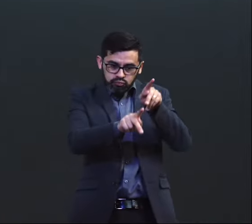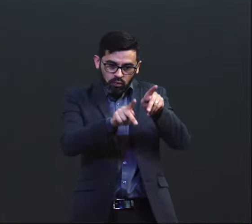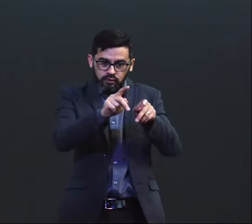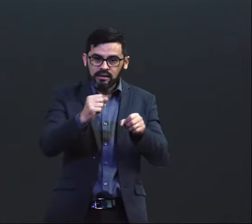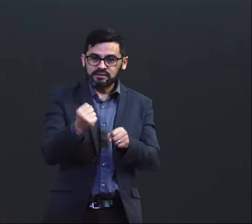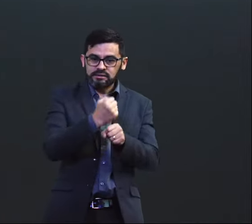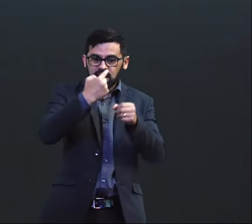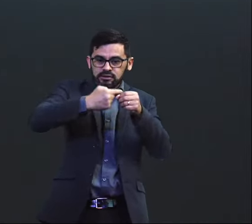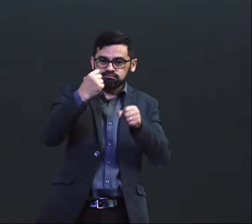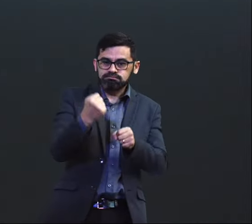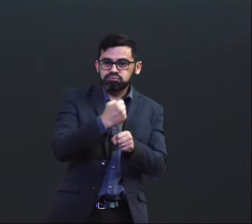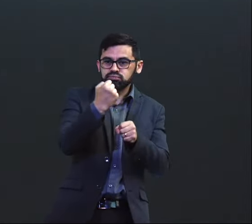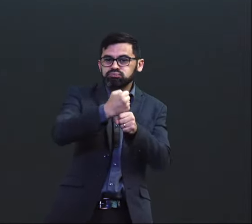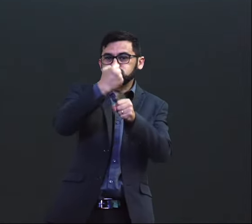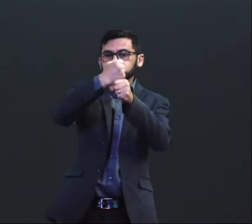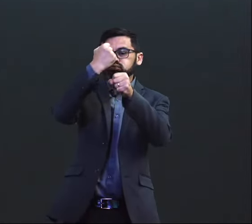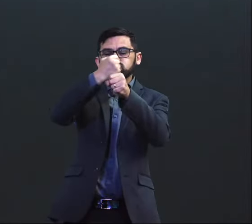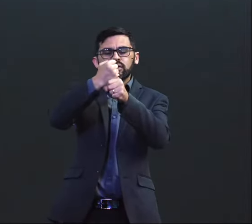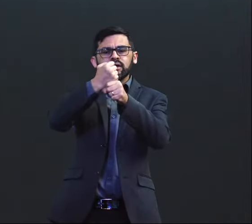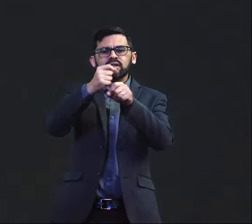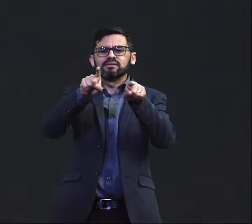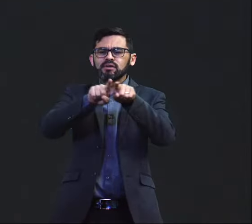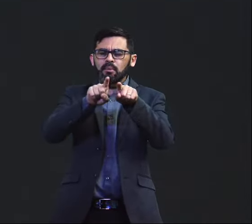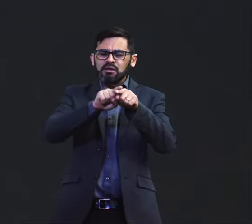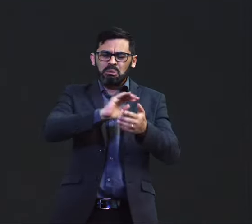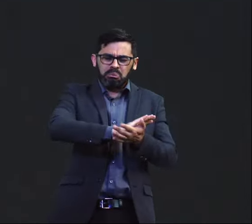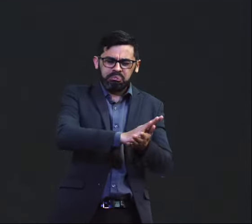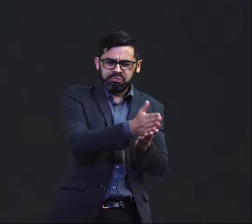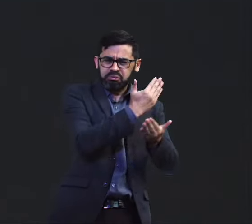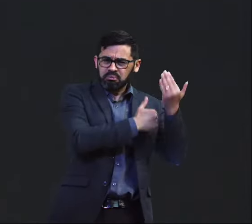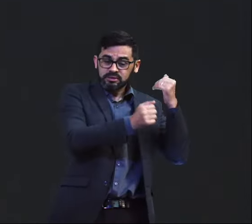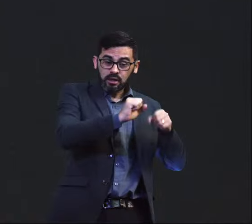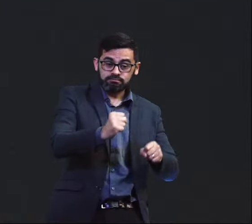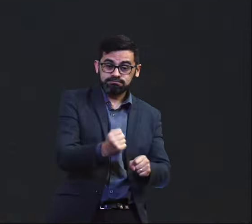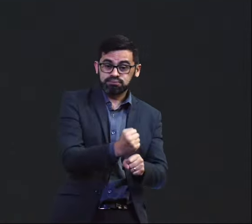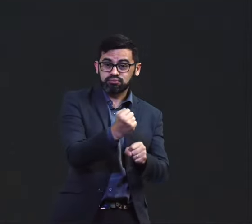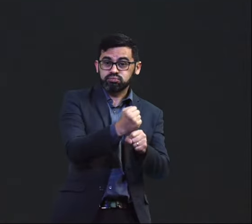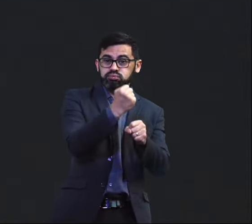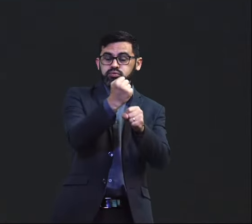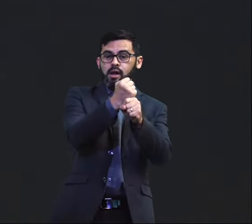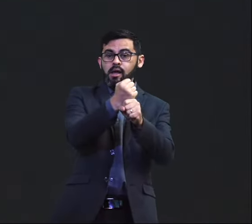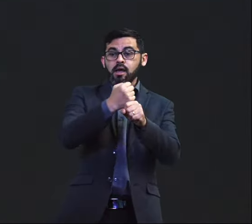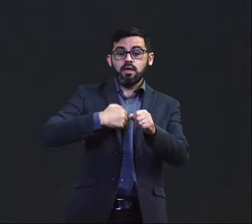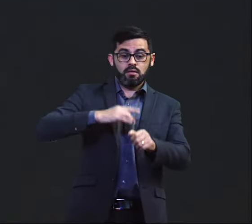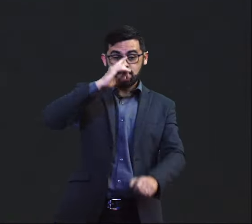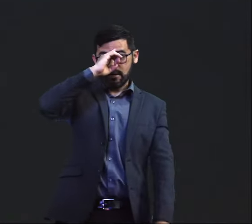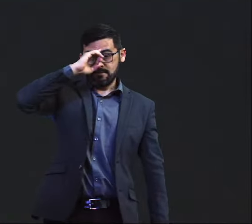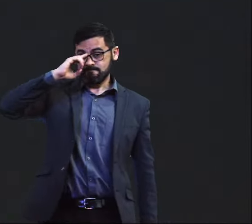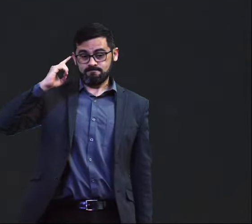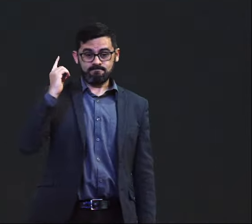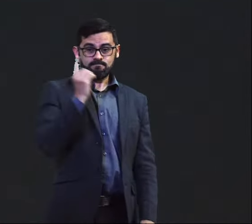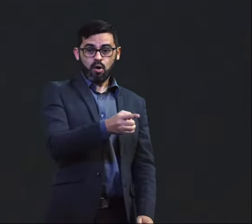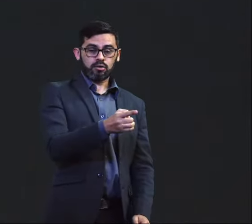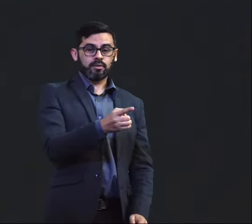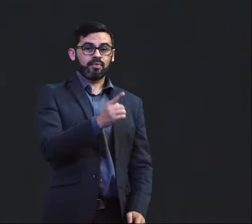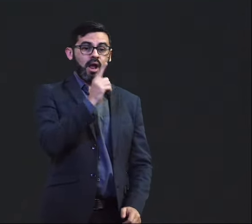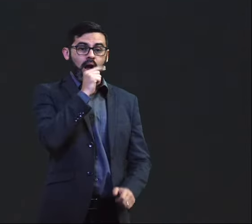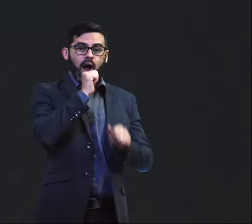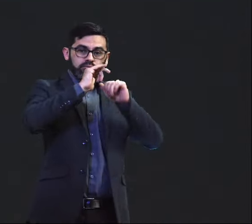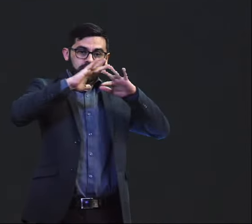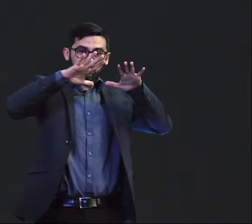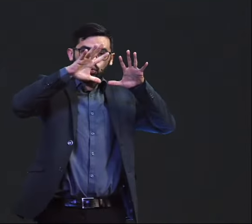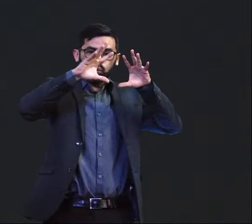com que elas se levantem do meio das suas ruínas. Basta que eu dê uma ordem e o mar seca e